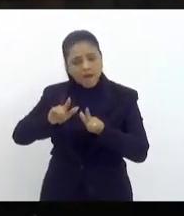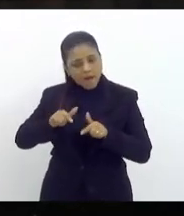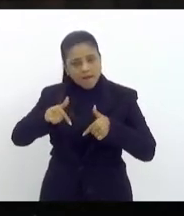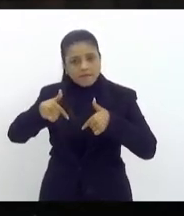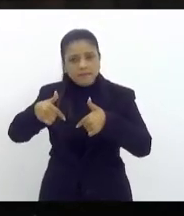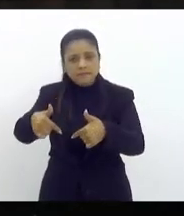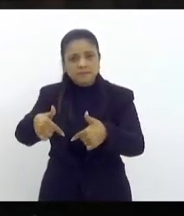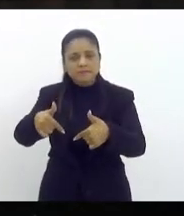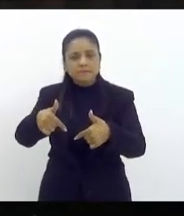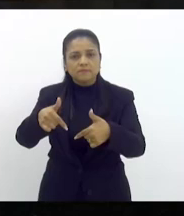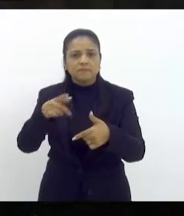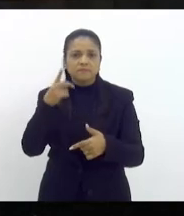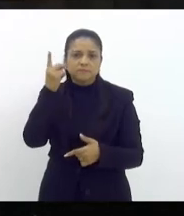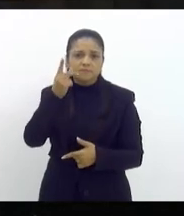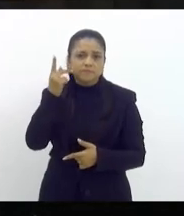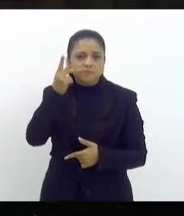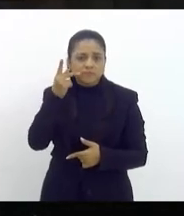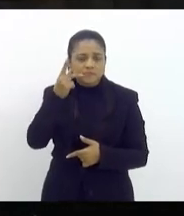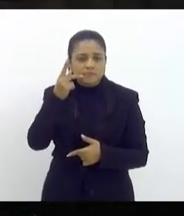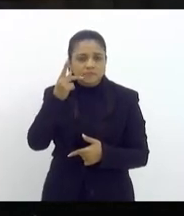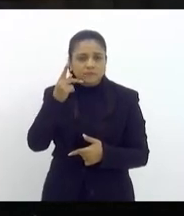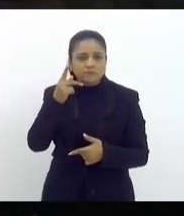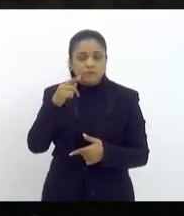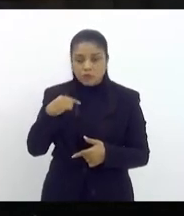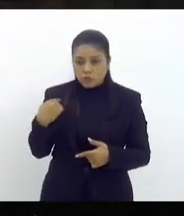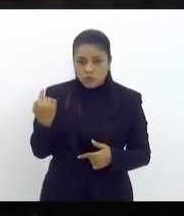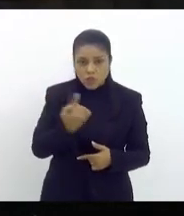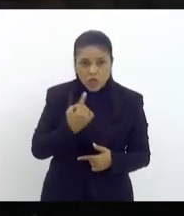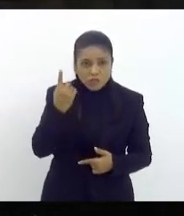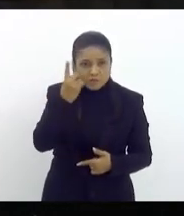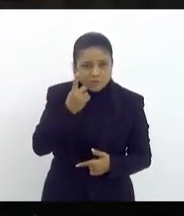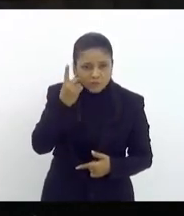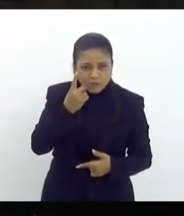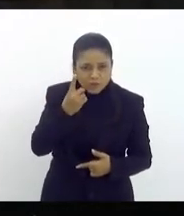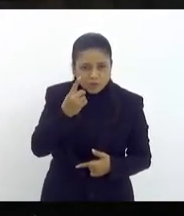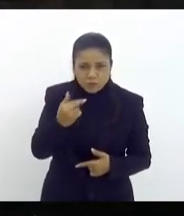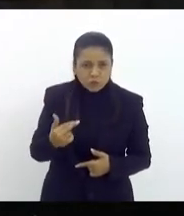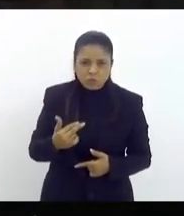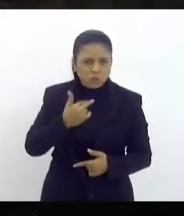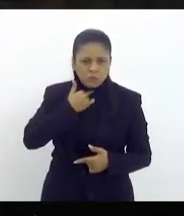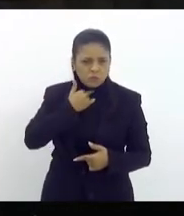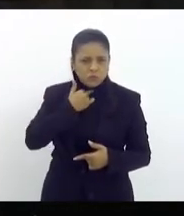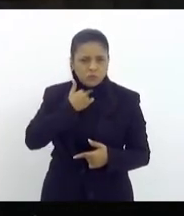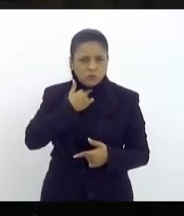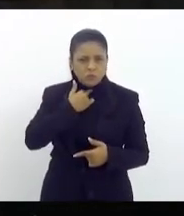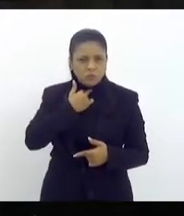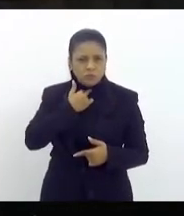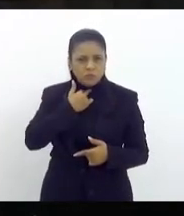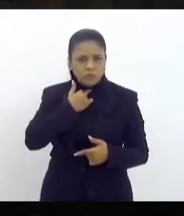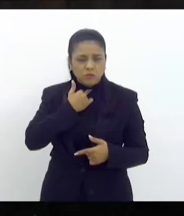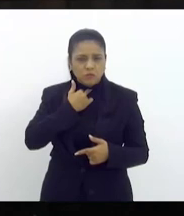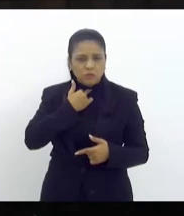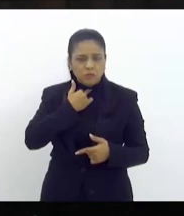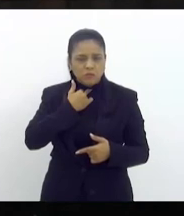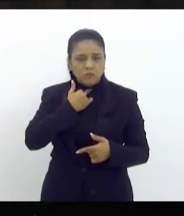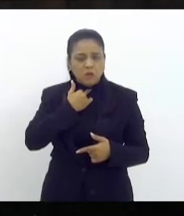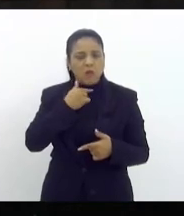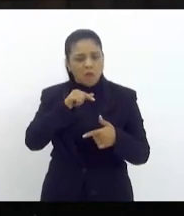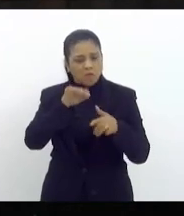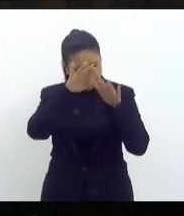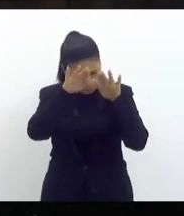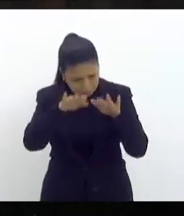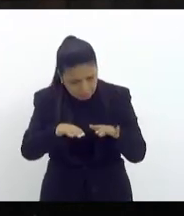nós enquanto parlamentares nós não podemos submeter apenas as necessidades do executivo